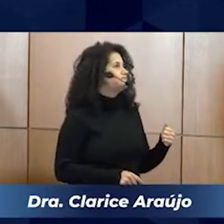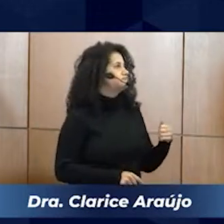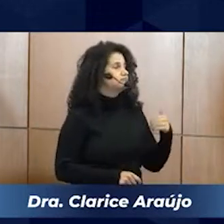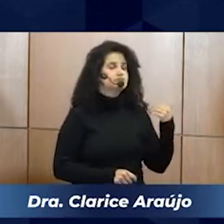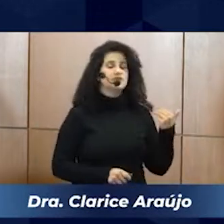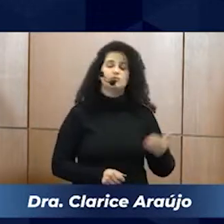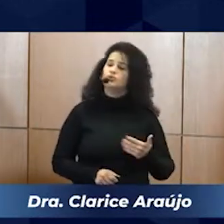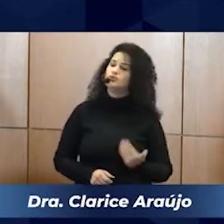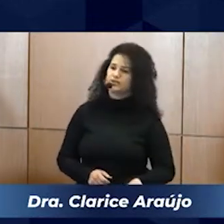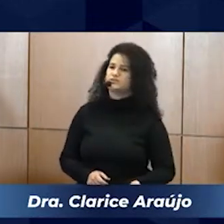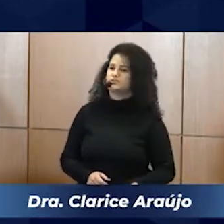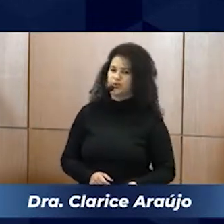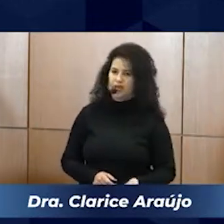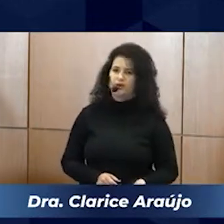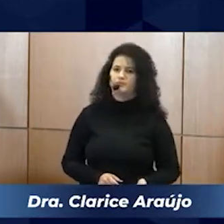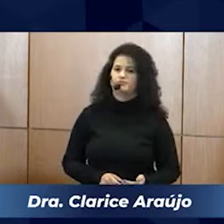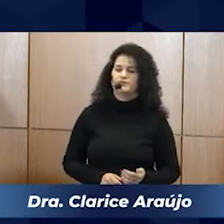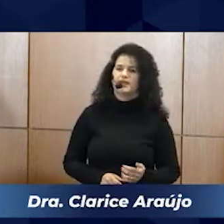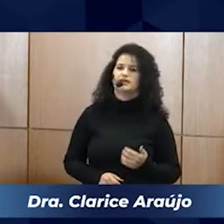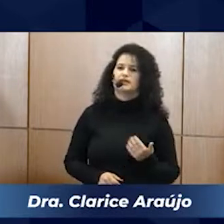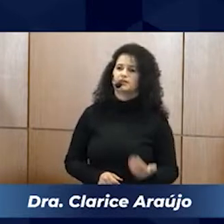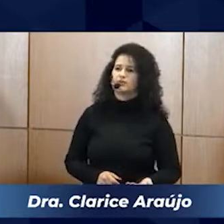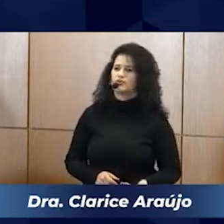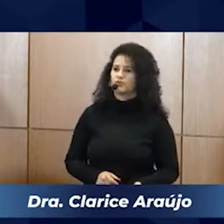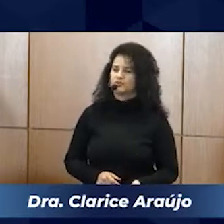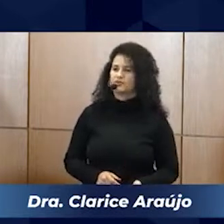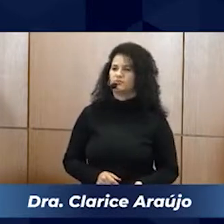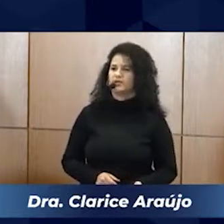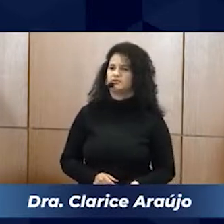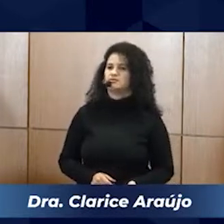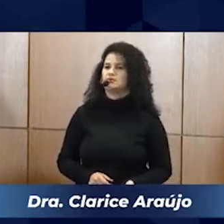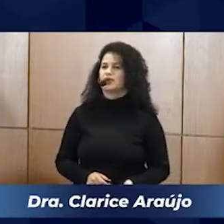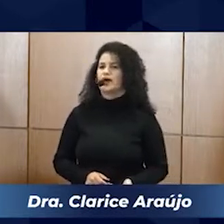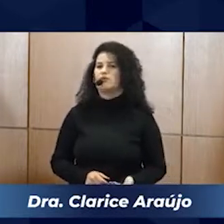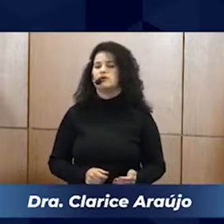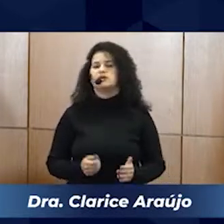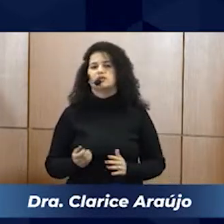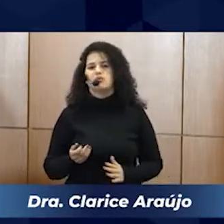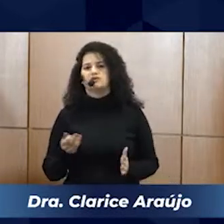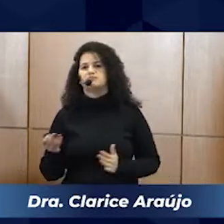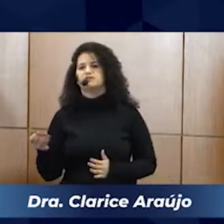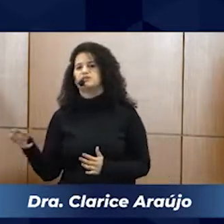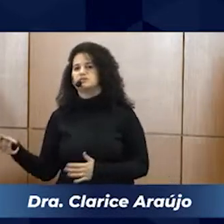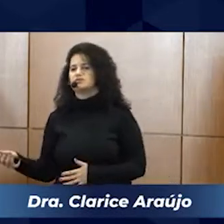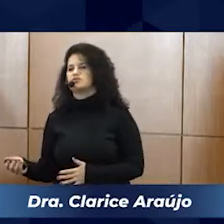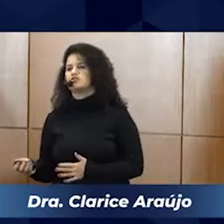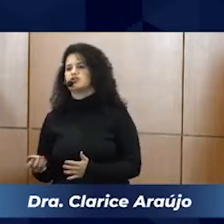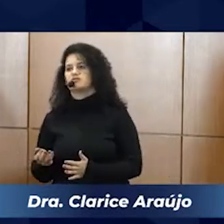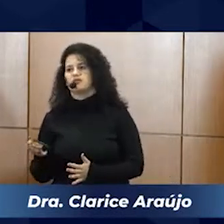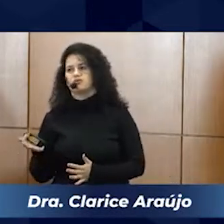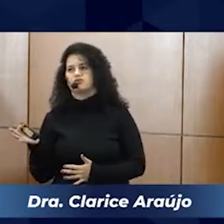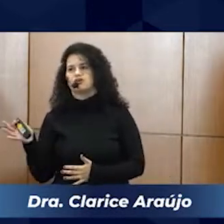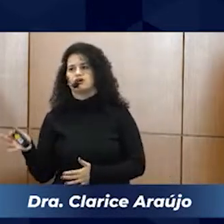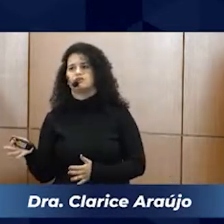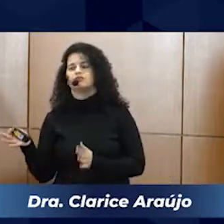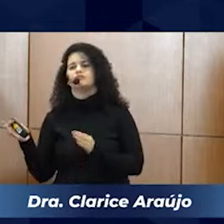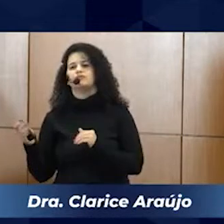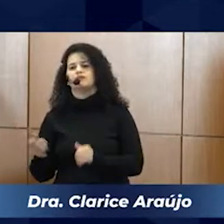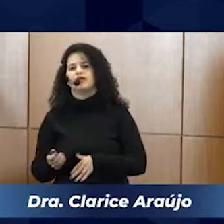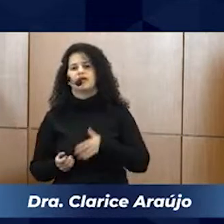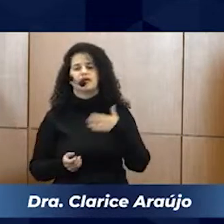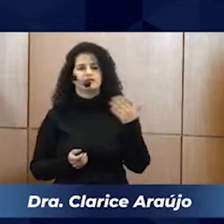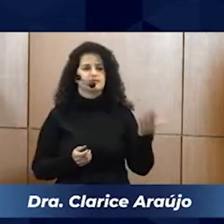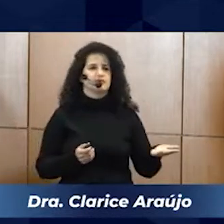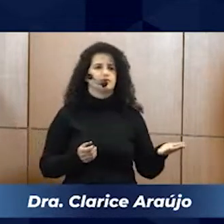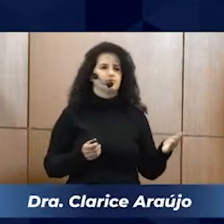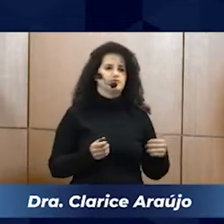terapia muito tradicional, né? Ela ainda continua sendo bem tradicional, embora as pesquisas, hoje em dia, estão indicando,